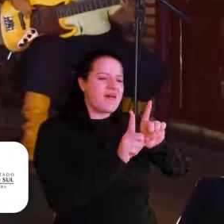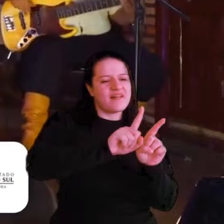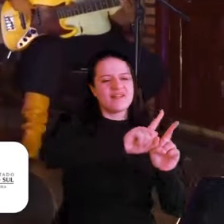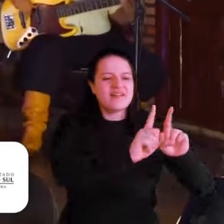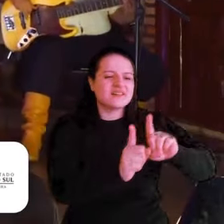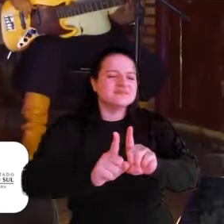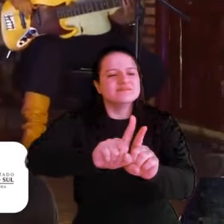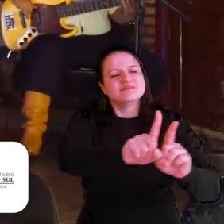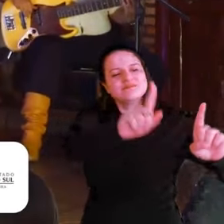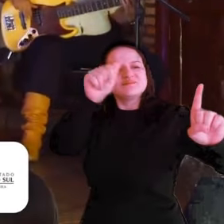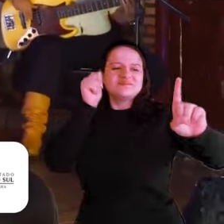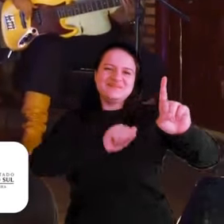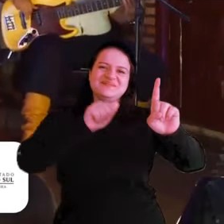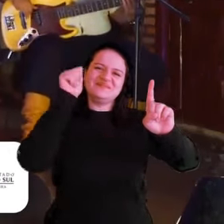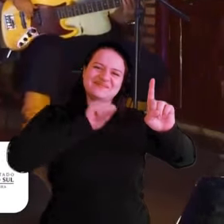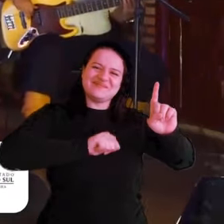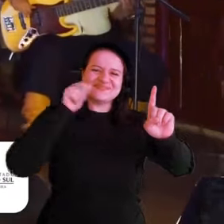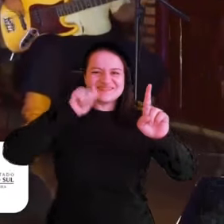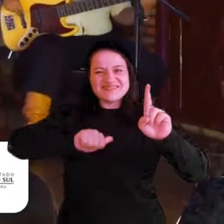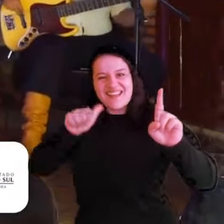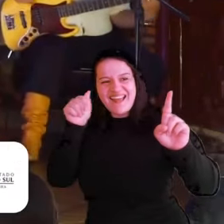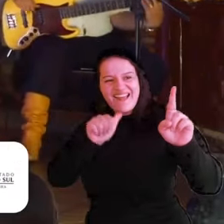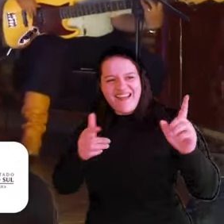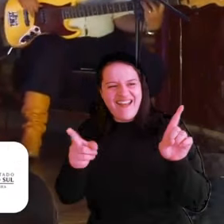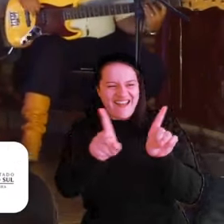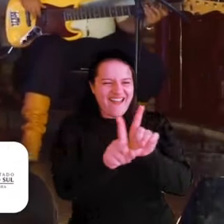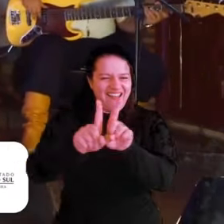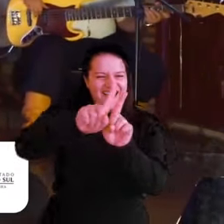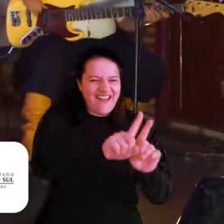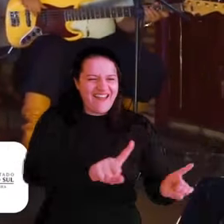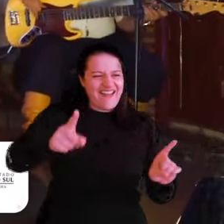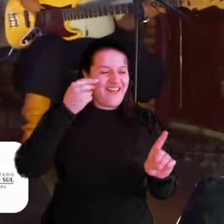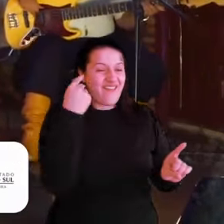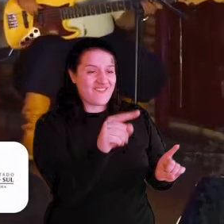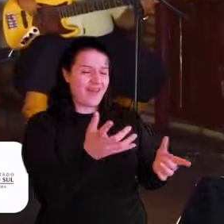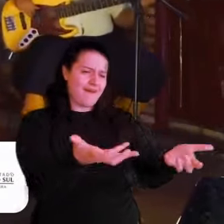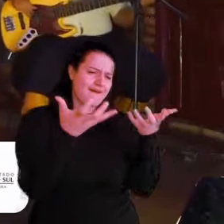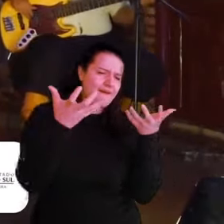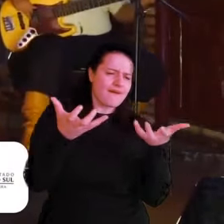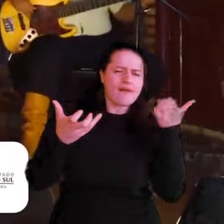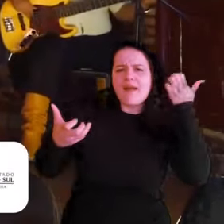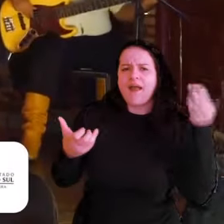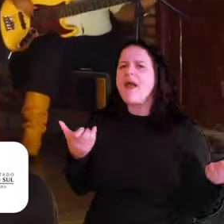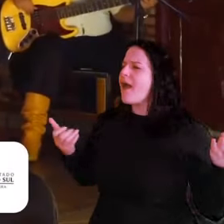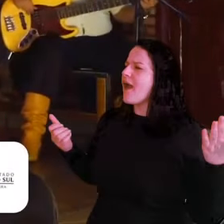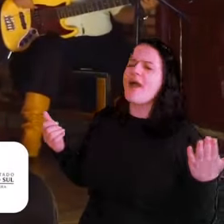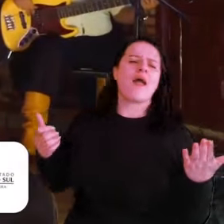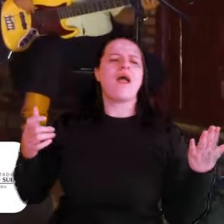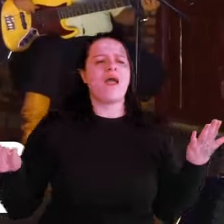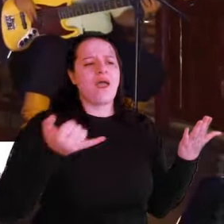noite inteira. A maneira eu levo esta chinoca. Se esqueça linda da querência, os seus cobios de